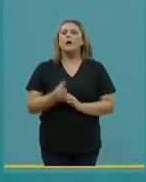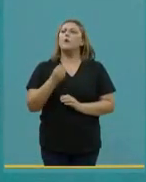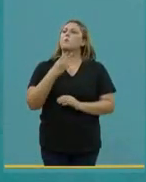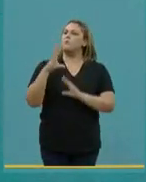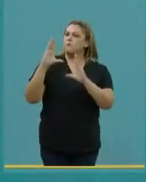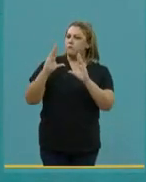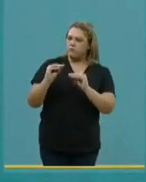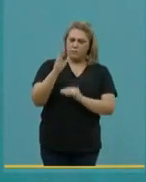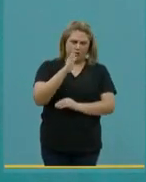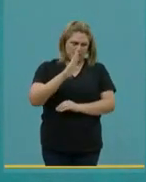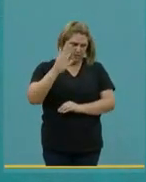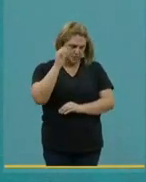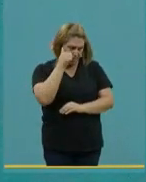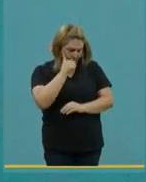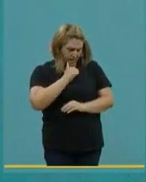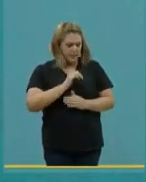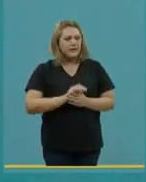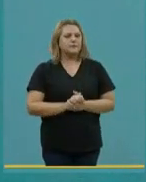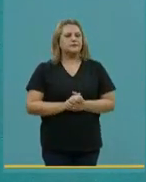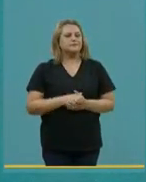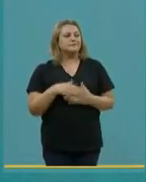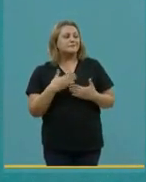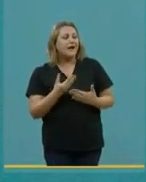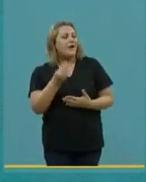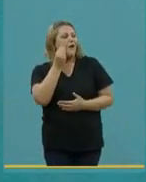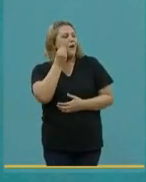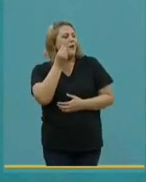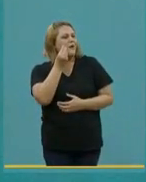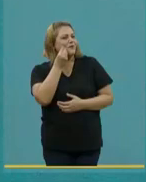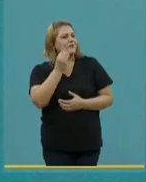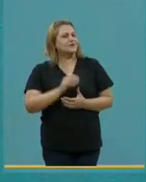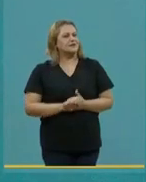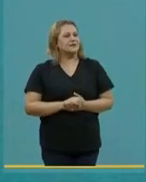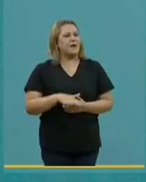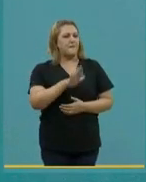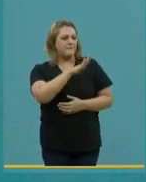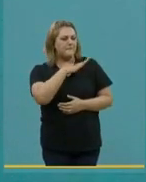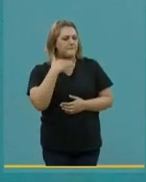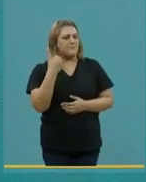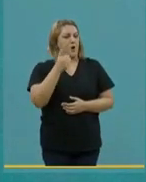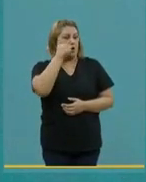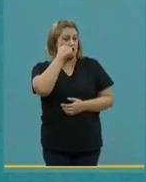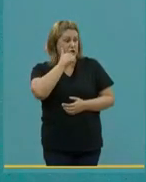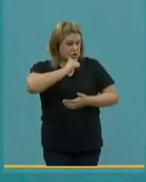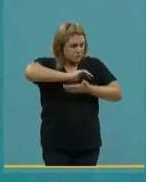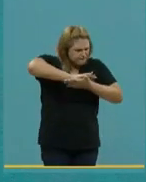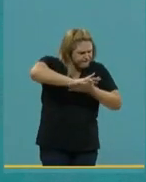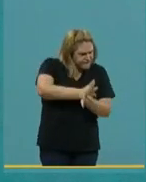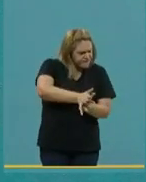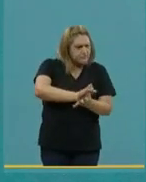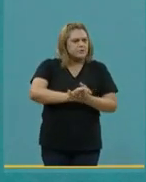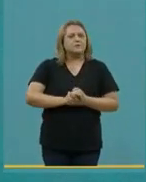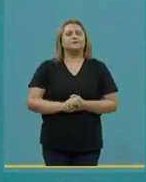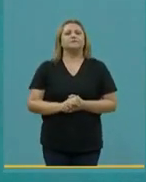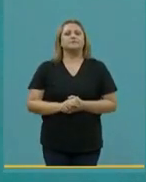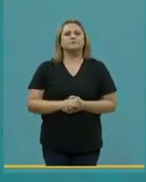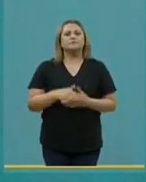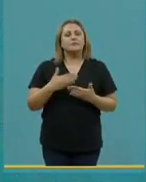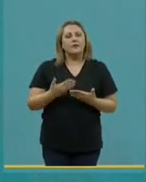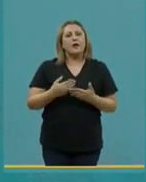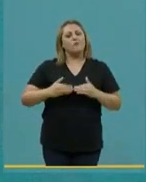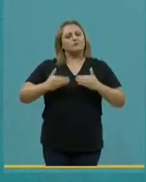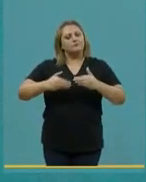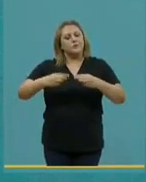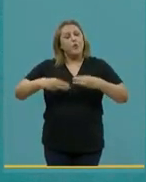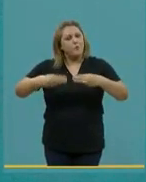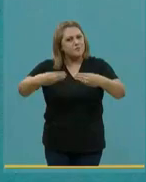candidata pergunta oportuna sobre feminicídio o ministério dos direitos humanos divulgou o balanço de janeiro a julho de